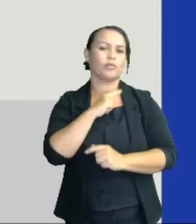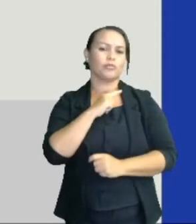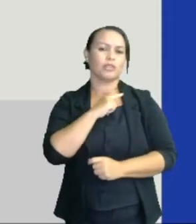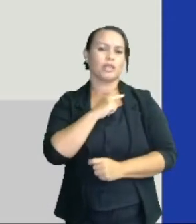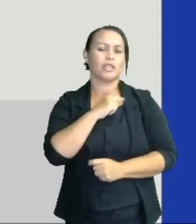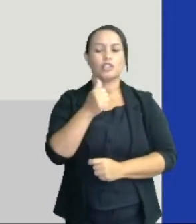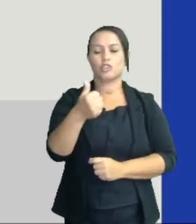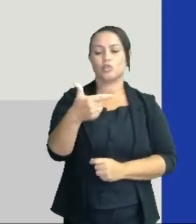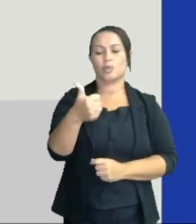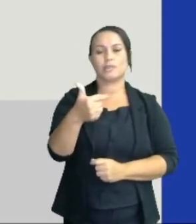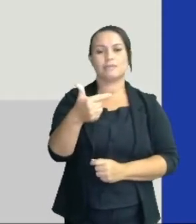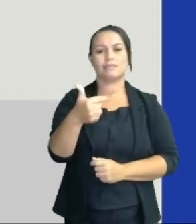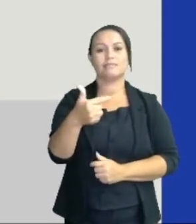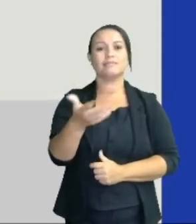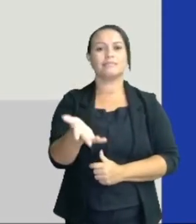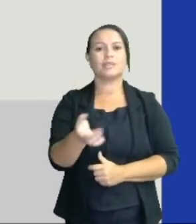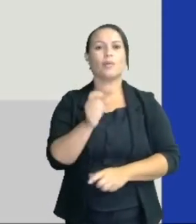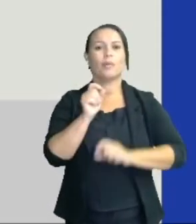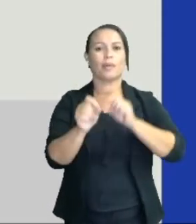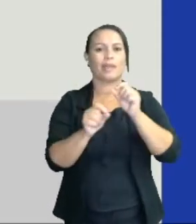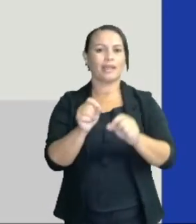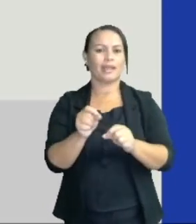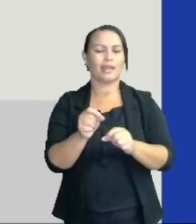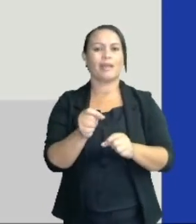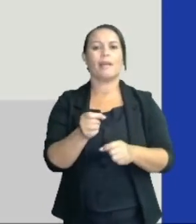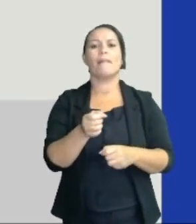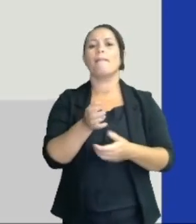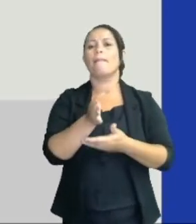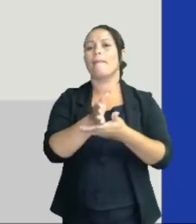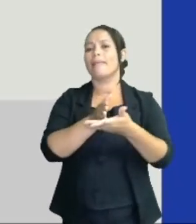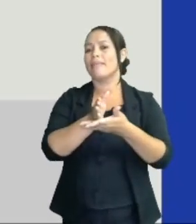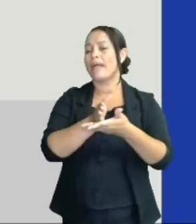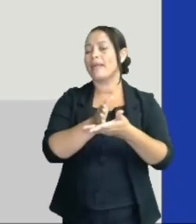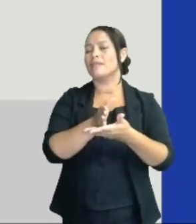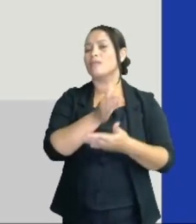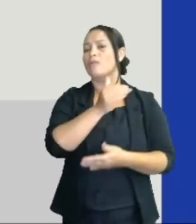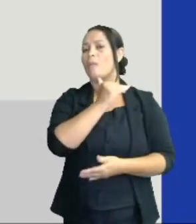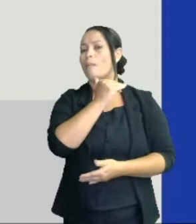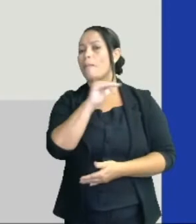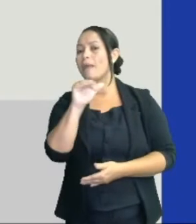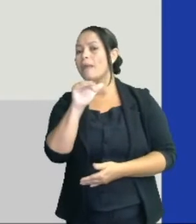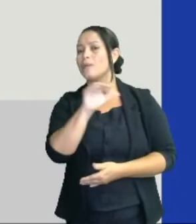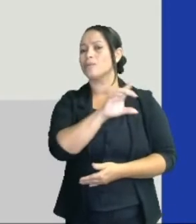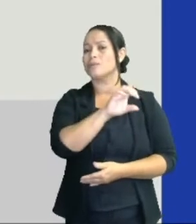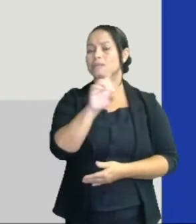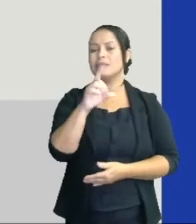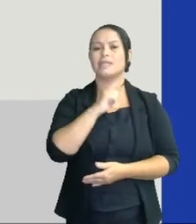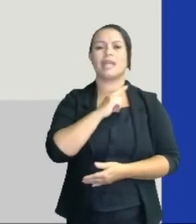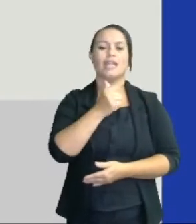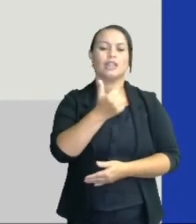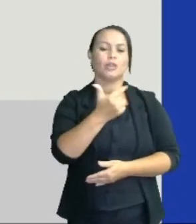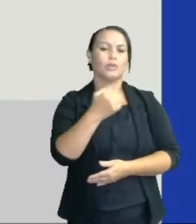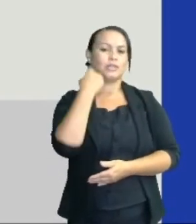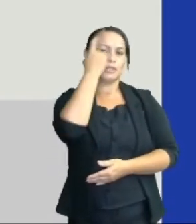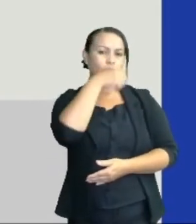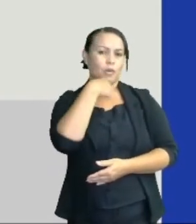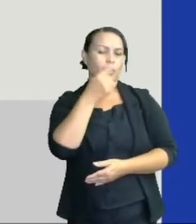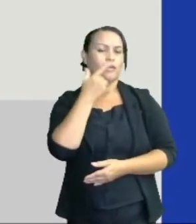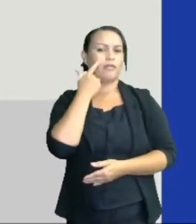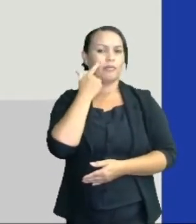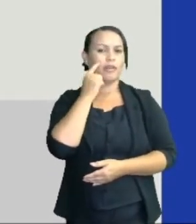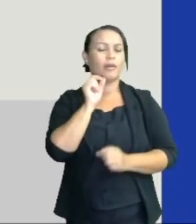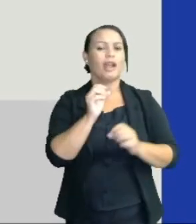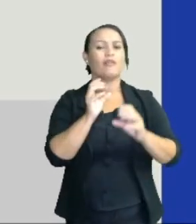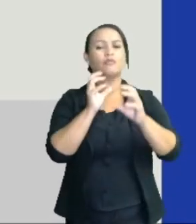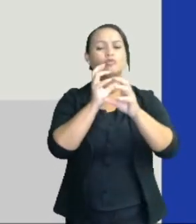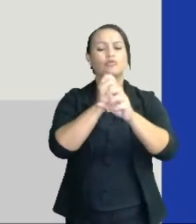número 12. Então, metade de um dia, ou meio-dia, tem 12 horas. Agora, a gente